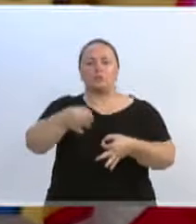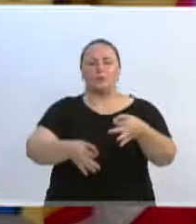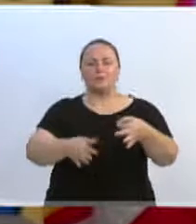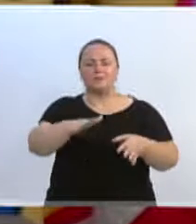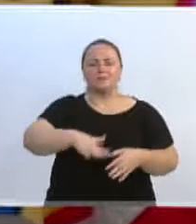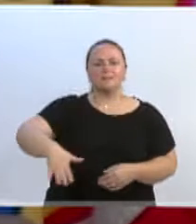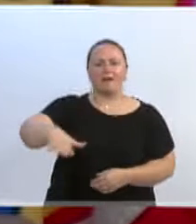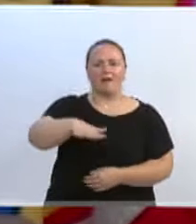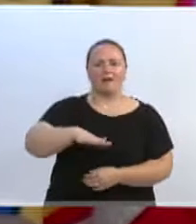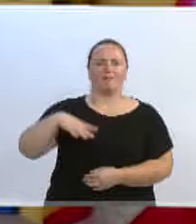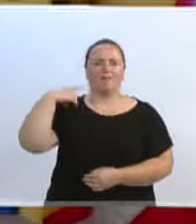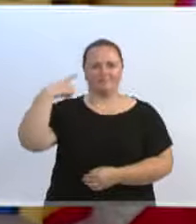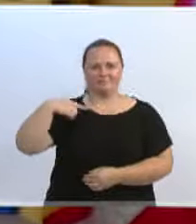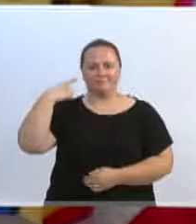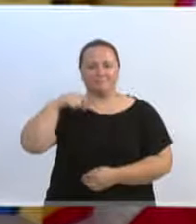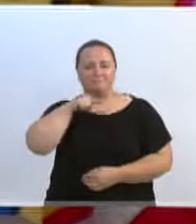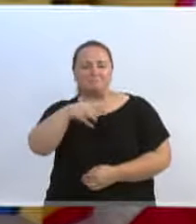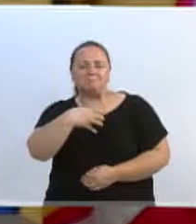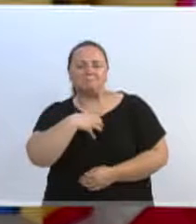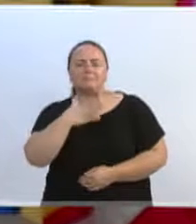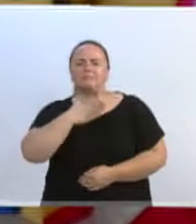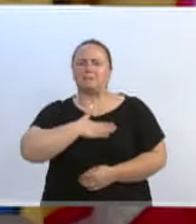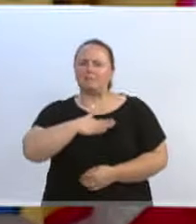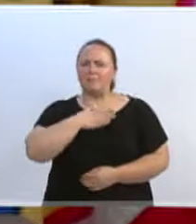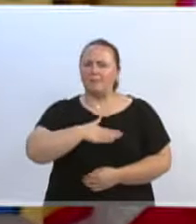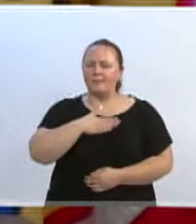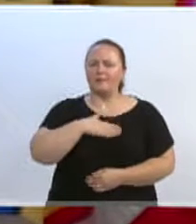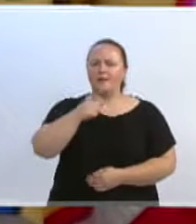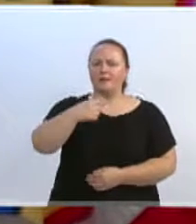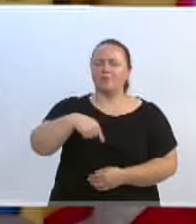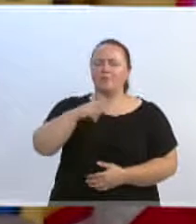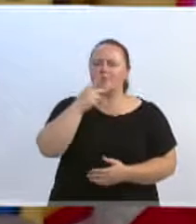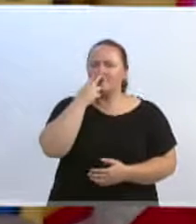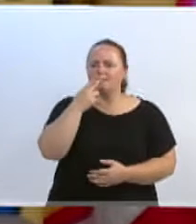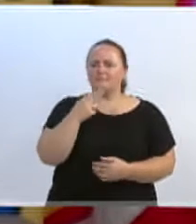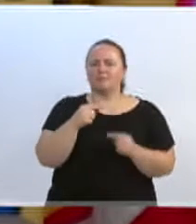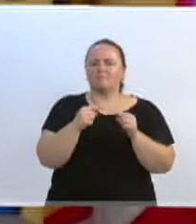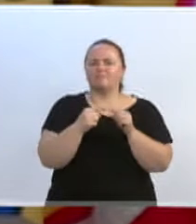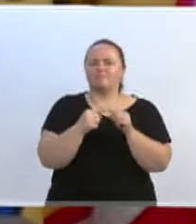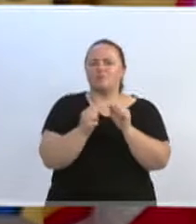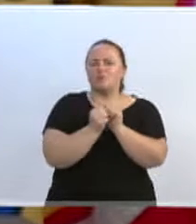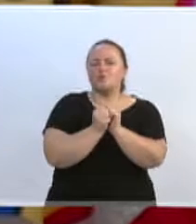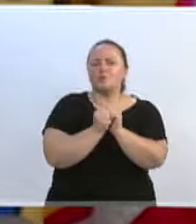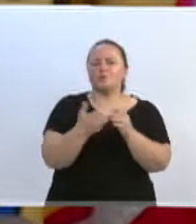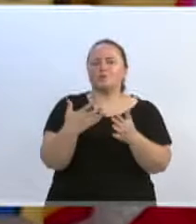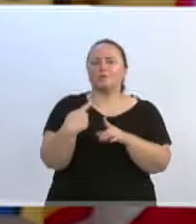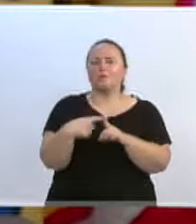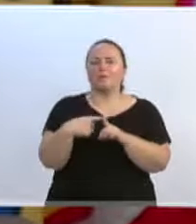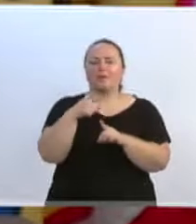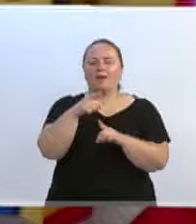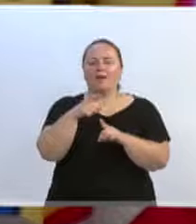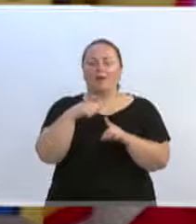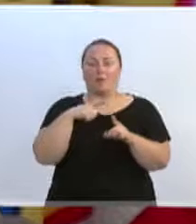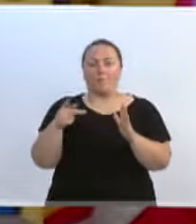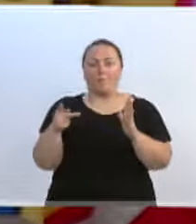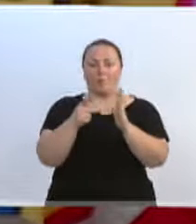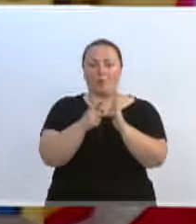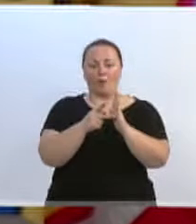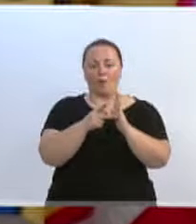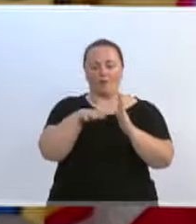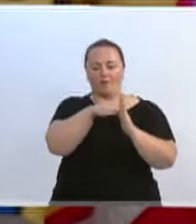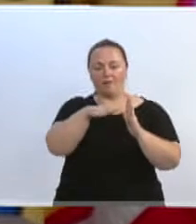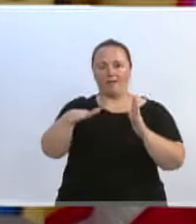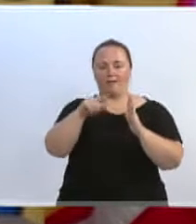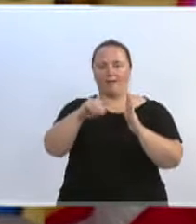uma tranquilidade. Nós tínhamos muita afinidade, porque o PROCON era justamente embaixo ali do juizado especial. Então, sempre quando nós tínhamos algum